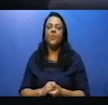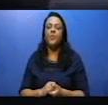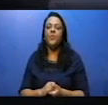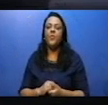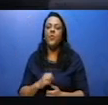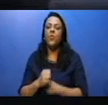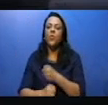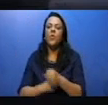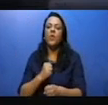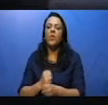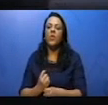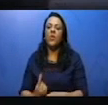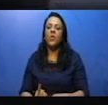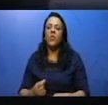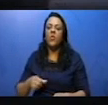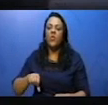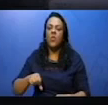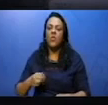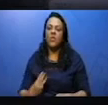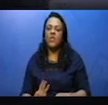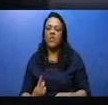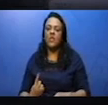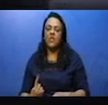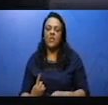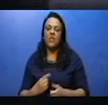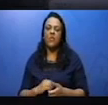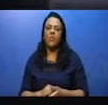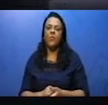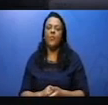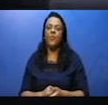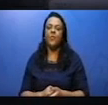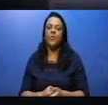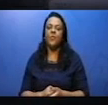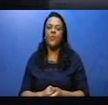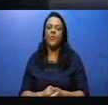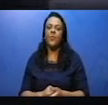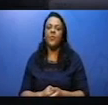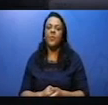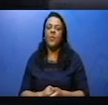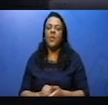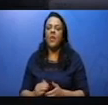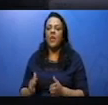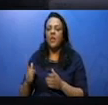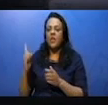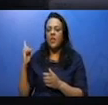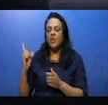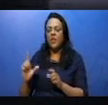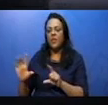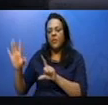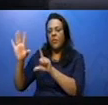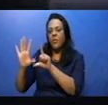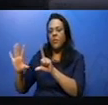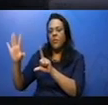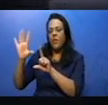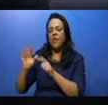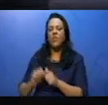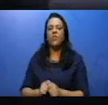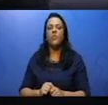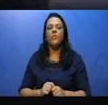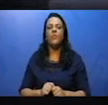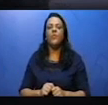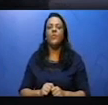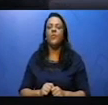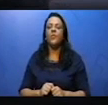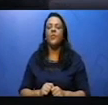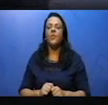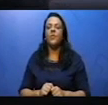1931. Aqui no meio nós temos outra imagem, também de Frankenstein, uma